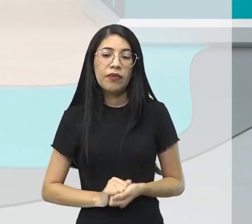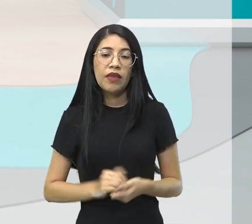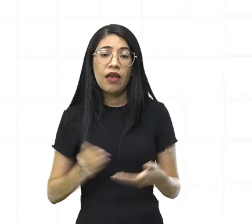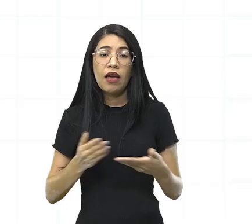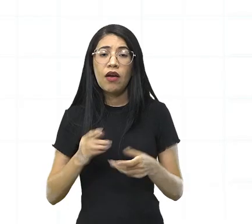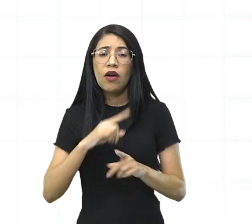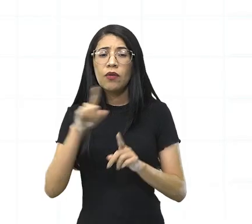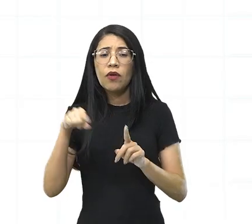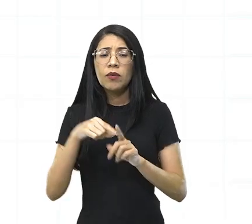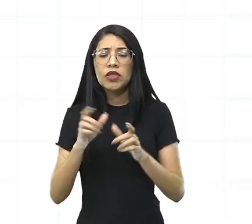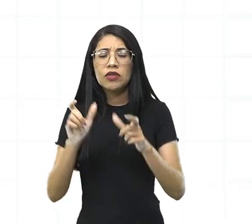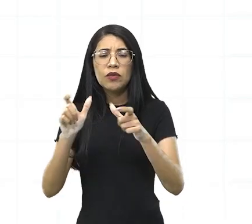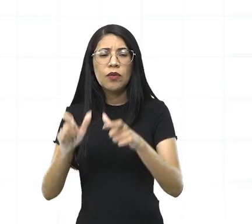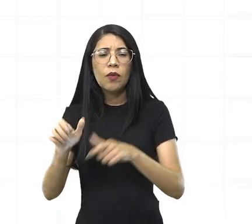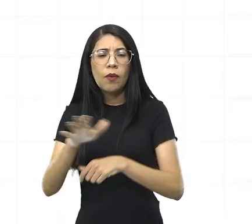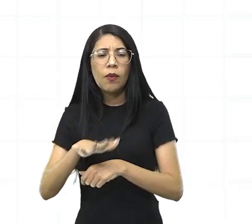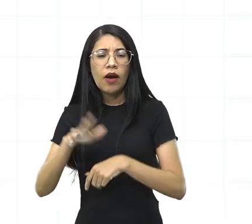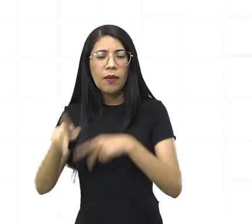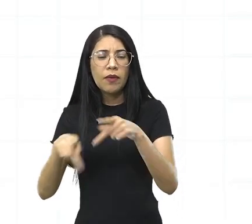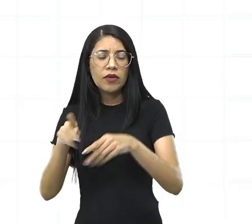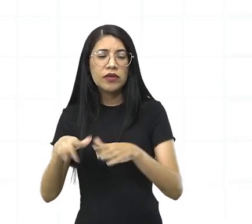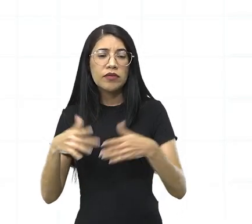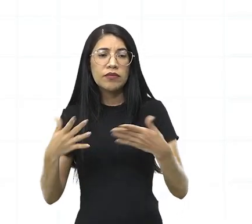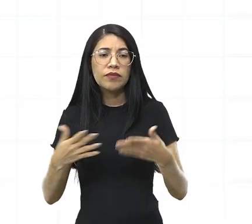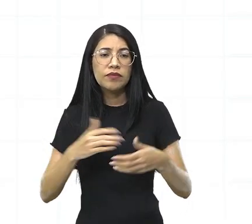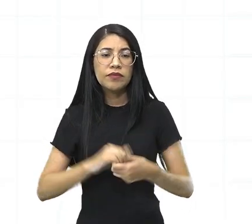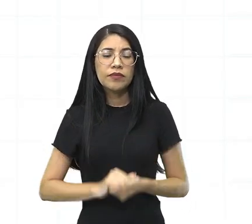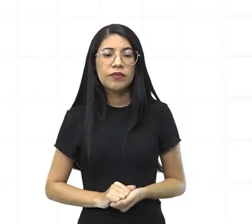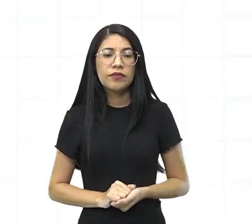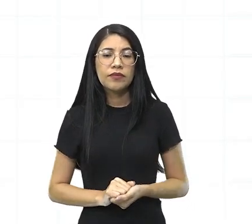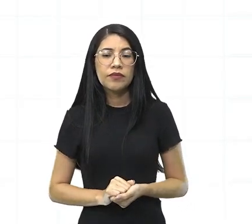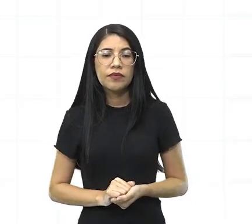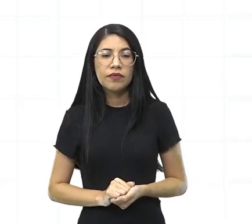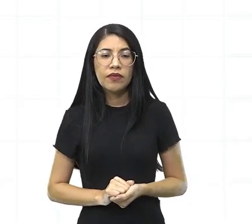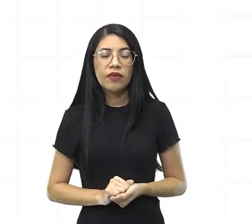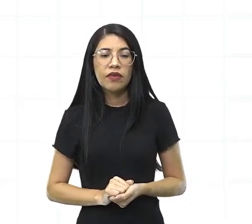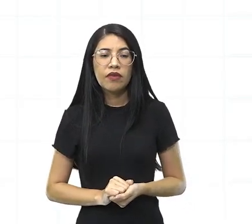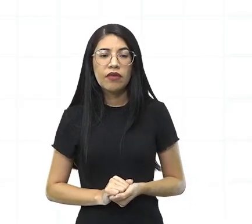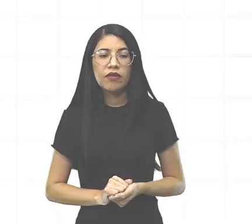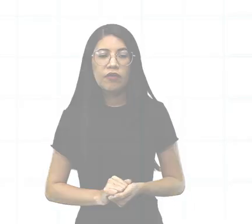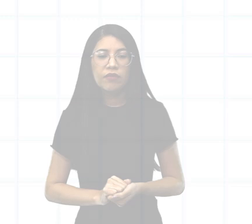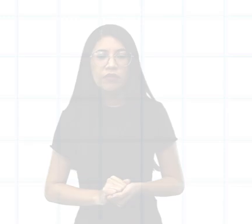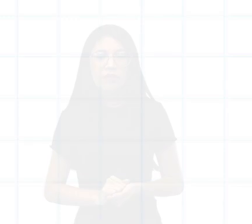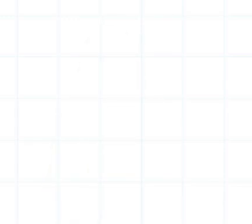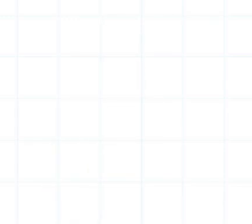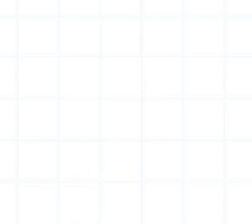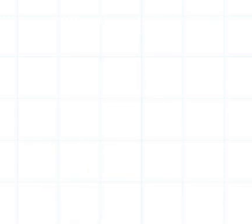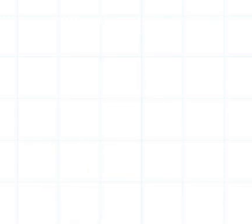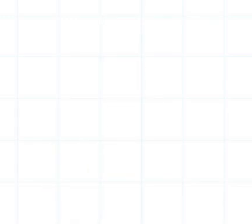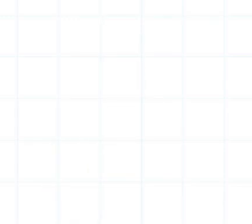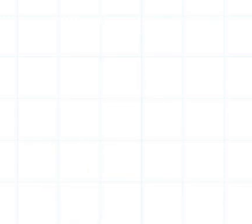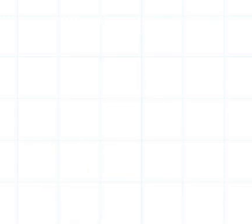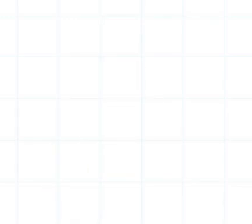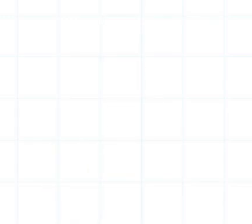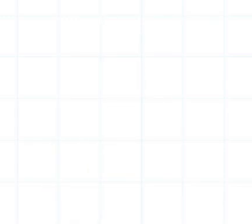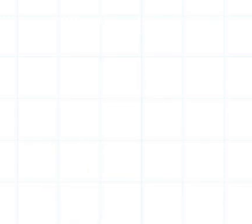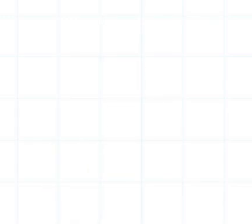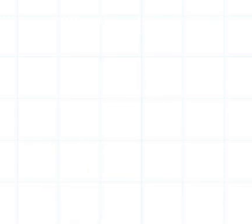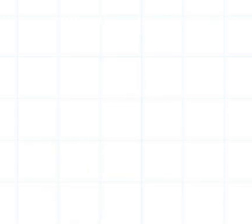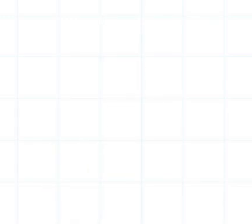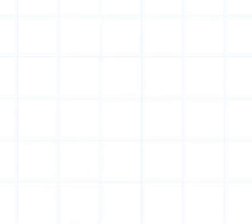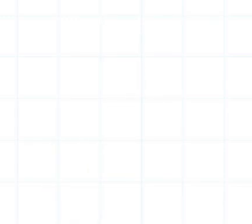ver o público-alvo dessa propaganda? Olha só. O público-alvo, né, esfera social a qual